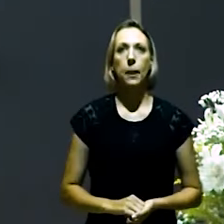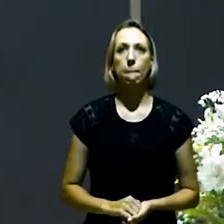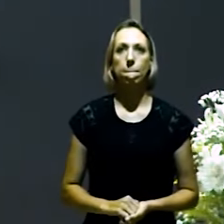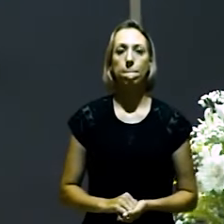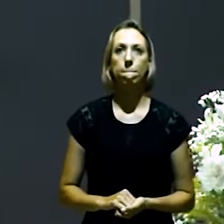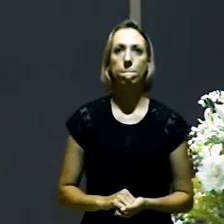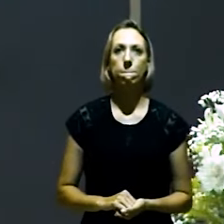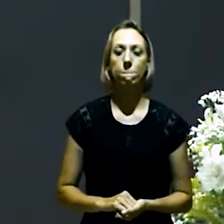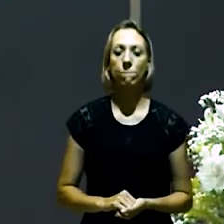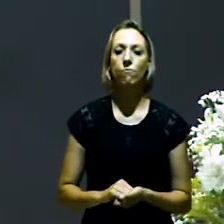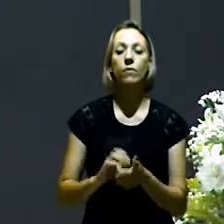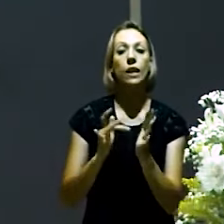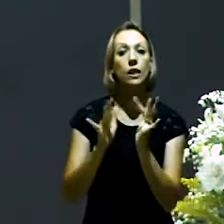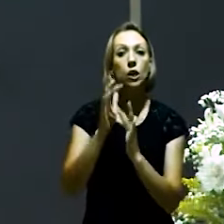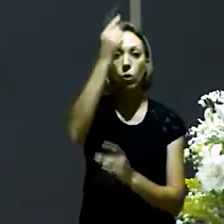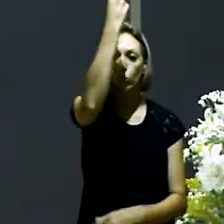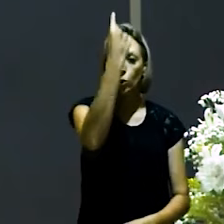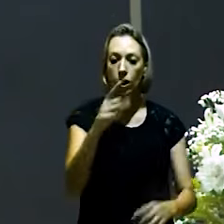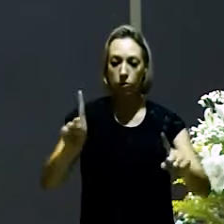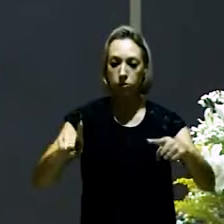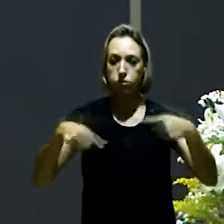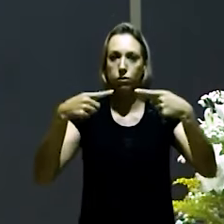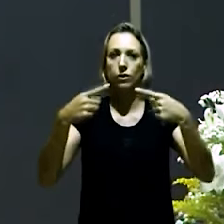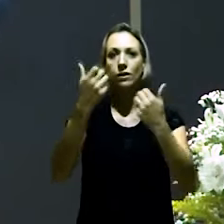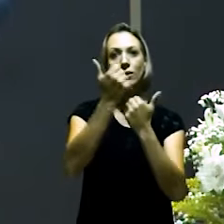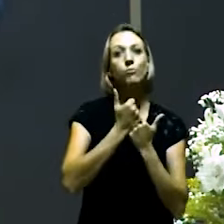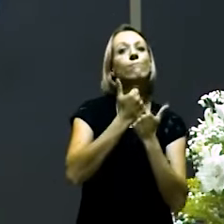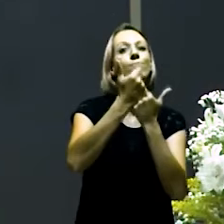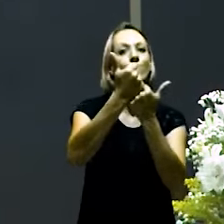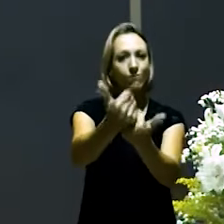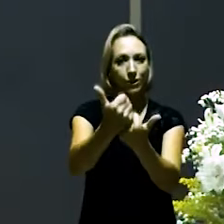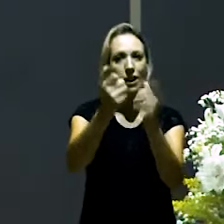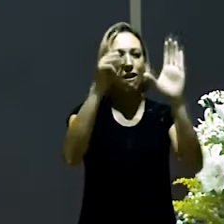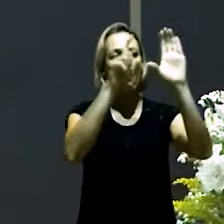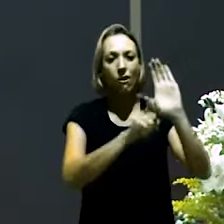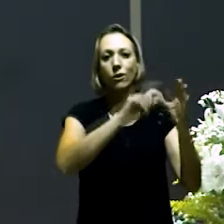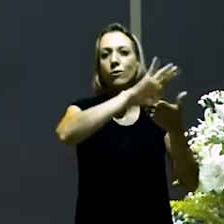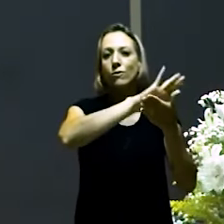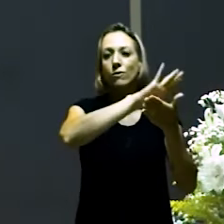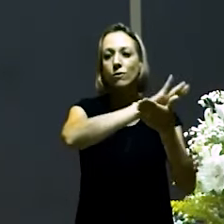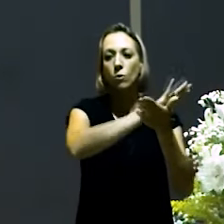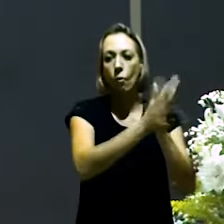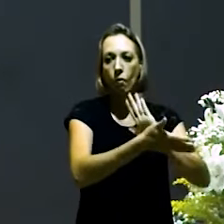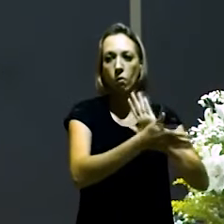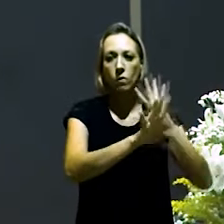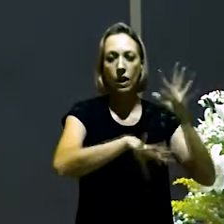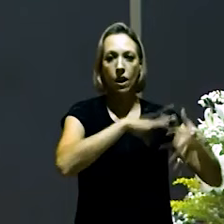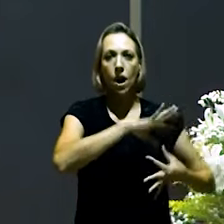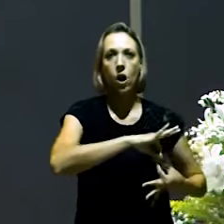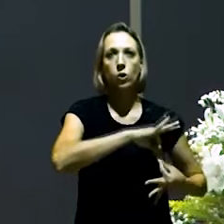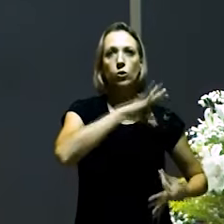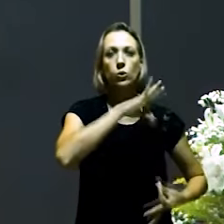Jesus entrou no campo de batalha por nós. Jesus entrou no campo de batalha por nós. E